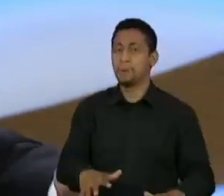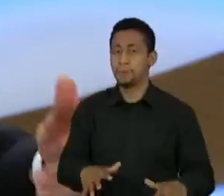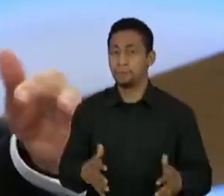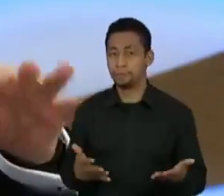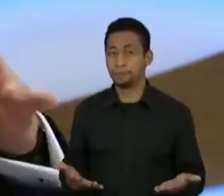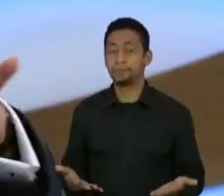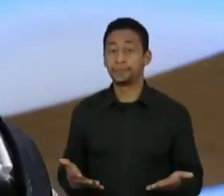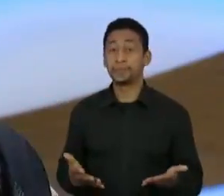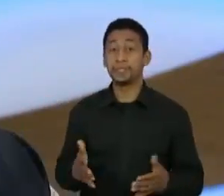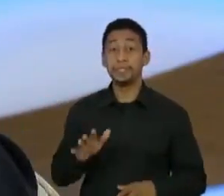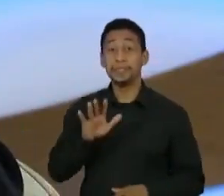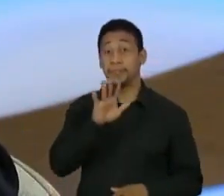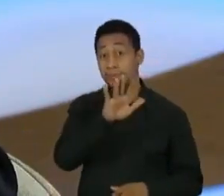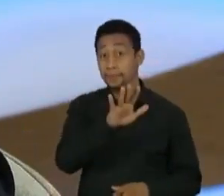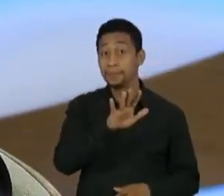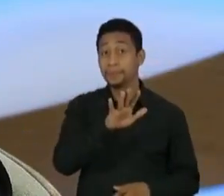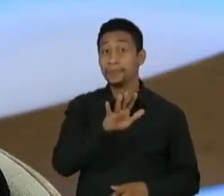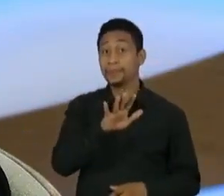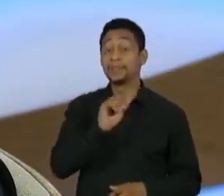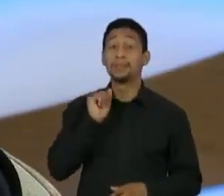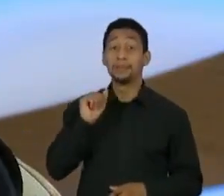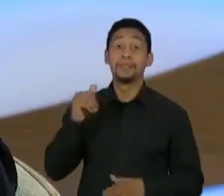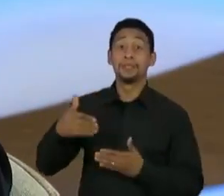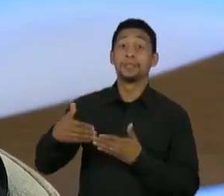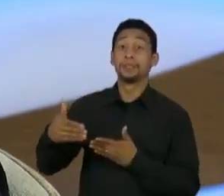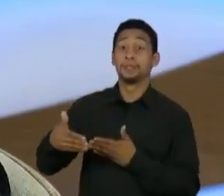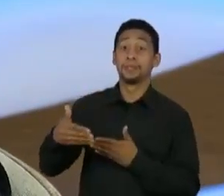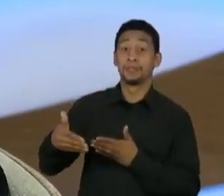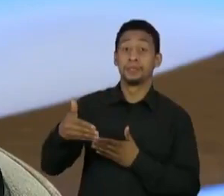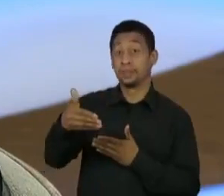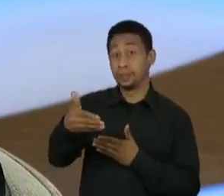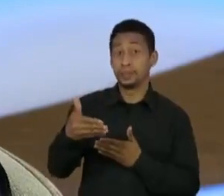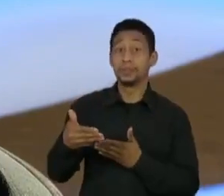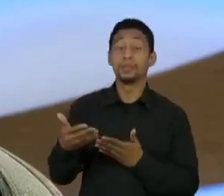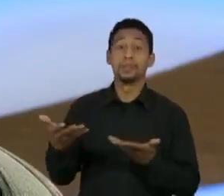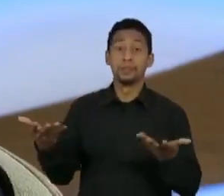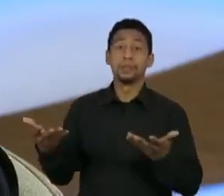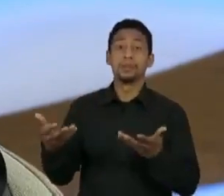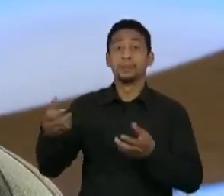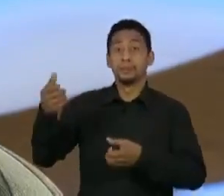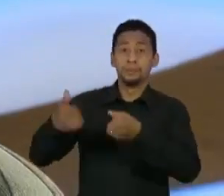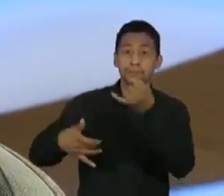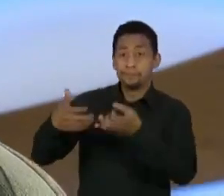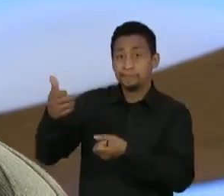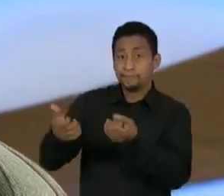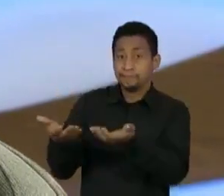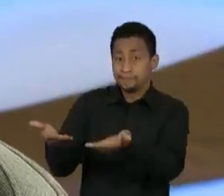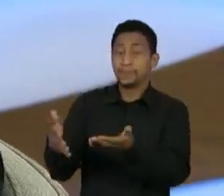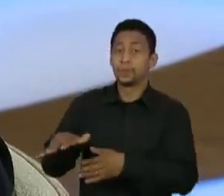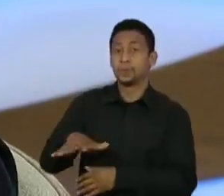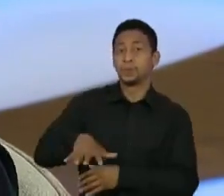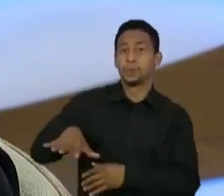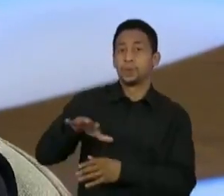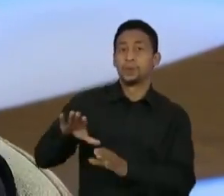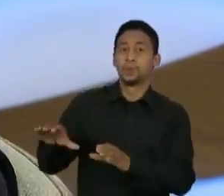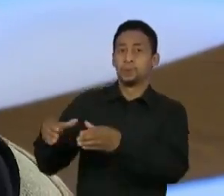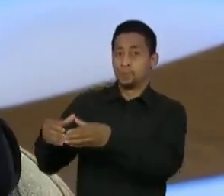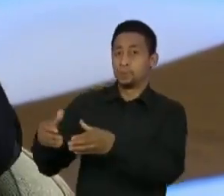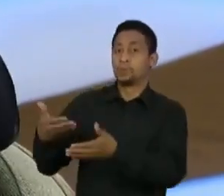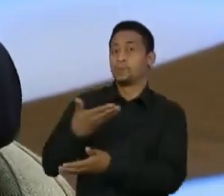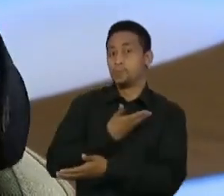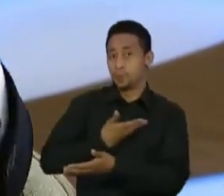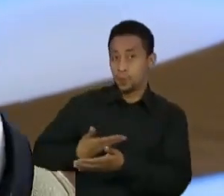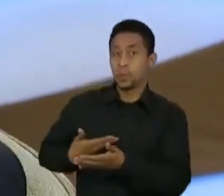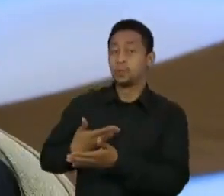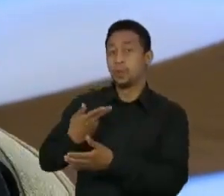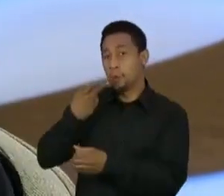é? Aliás, questões que foram levadas adiante por uma conjugação de esforços de uma entidade pública, que é a